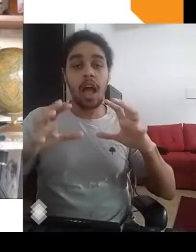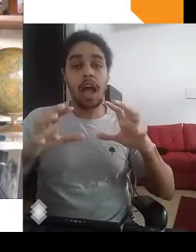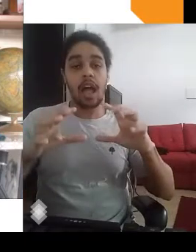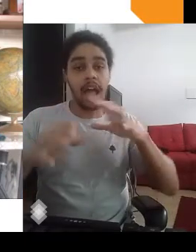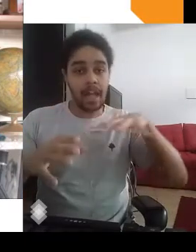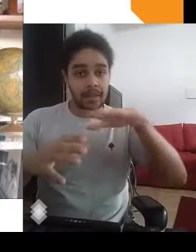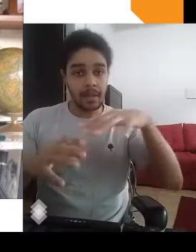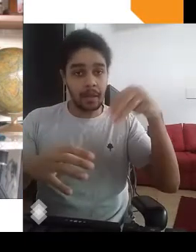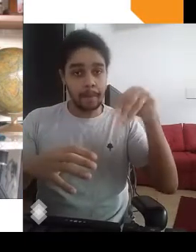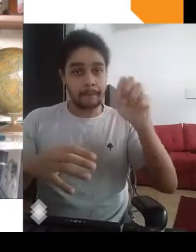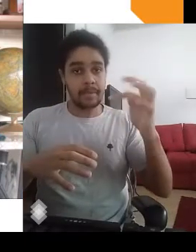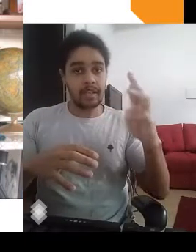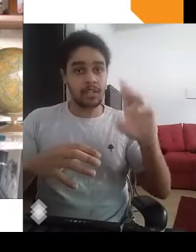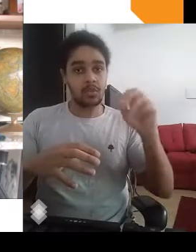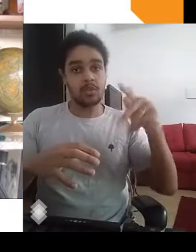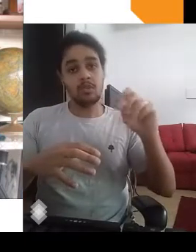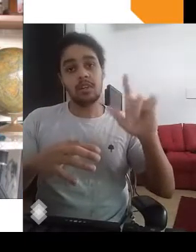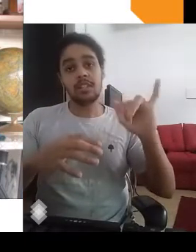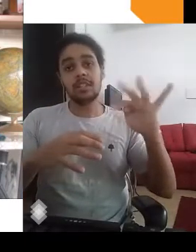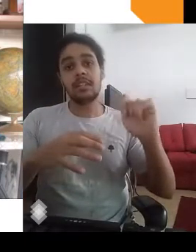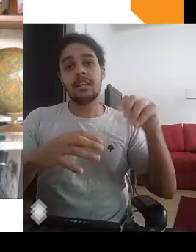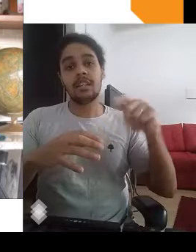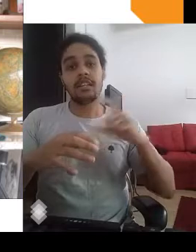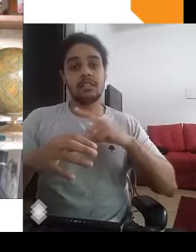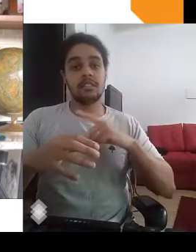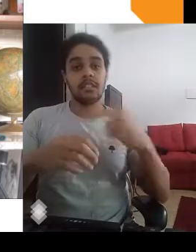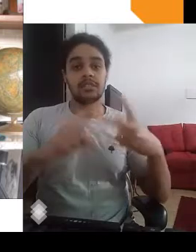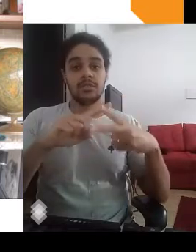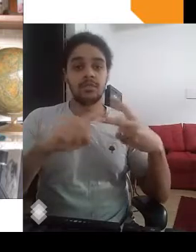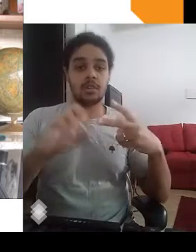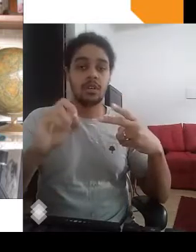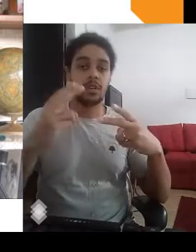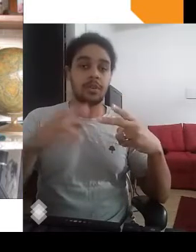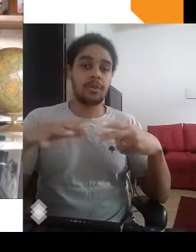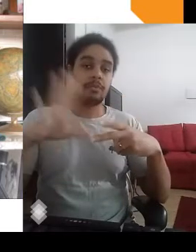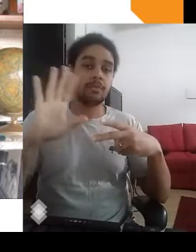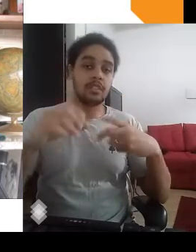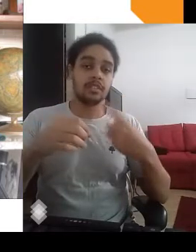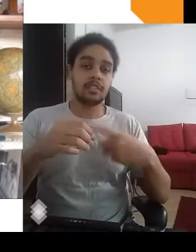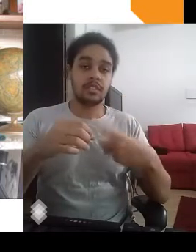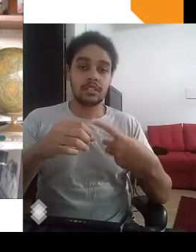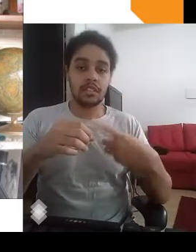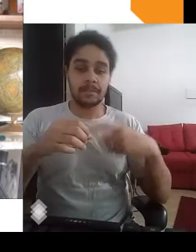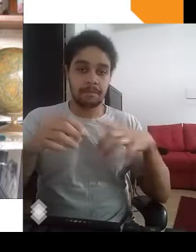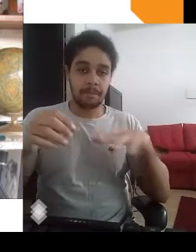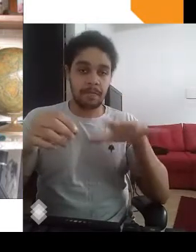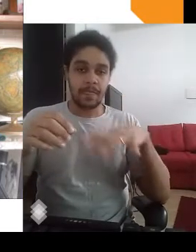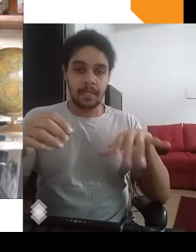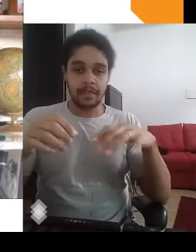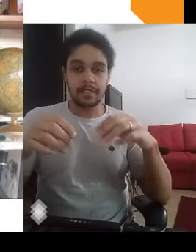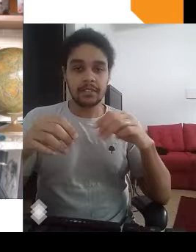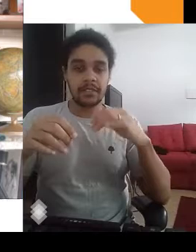região metropolitana ela vai ser formada por 2 ou mais cidades, no caso aqui da região metropolitana do Rio de Janeiro, são mais